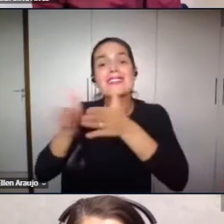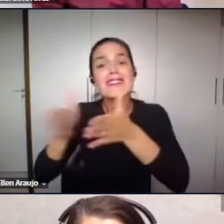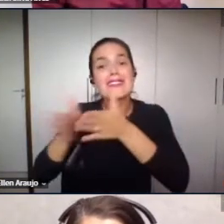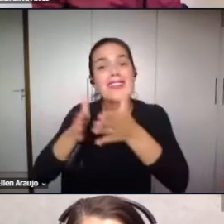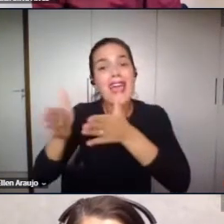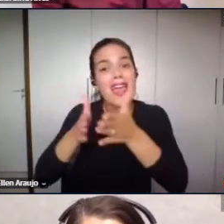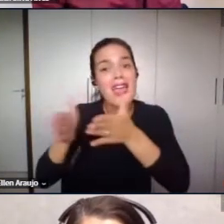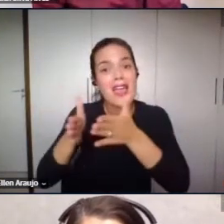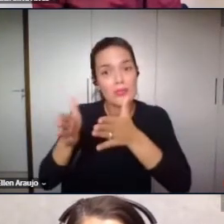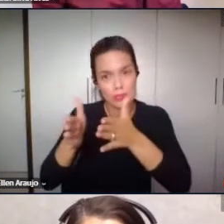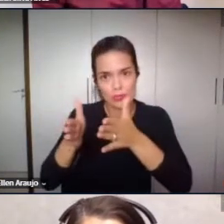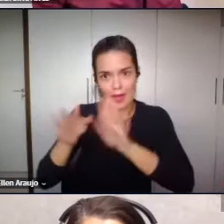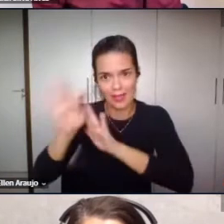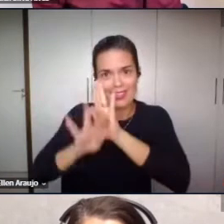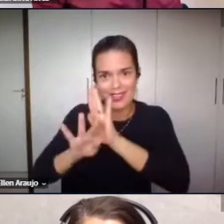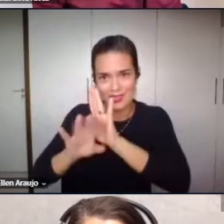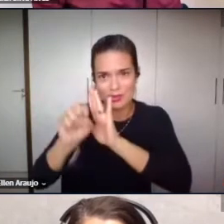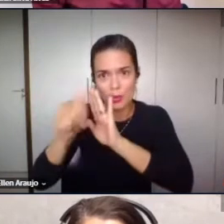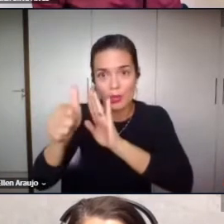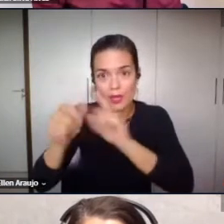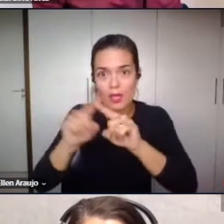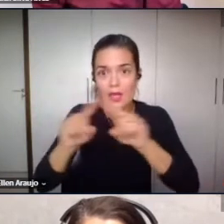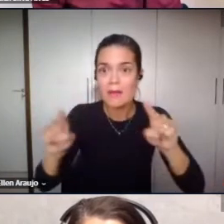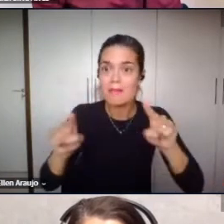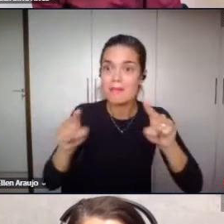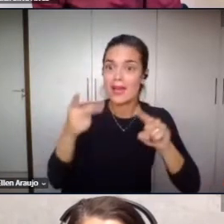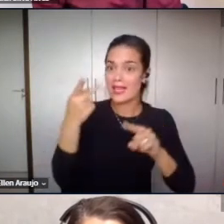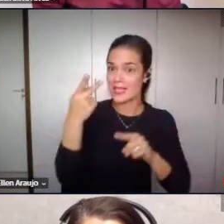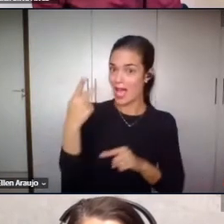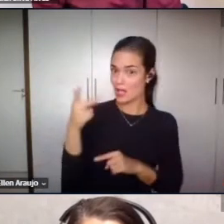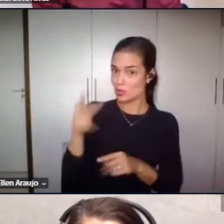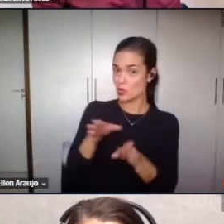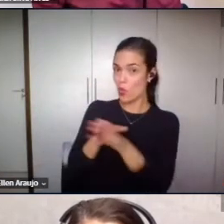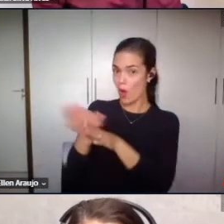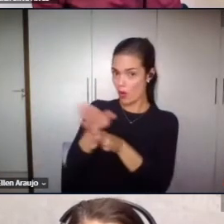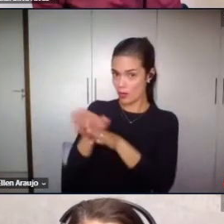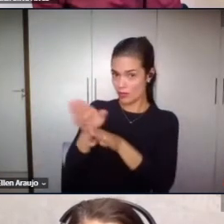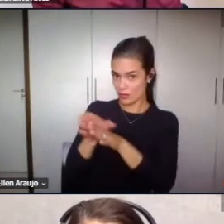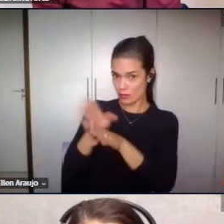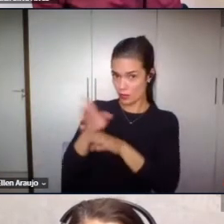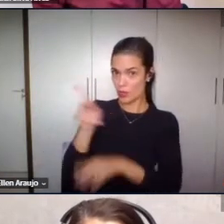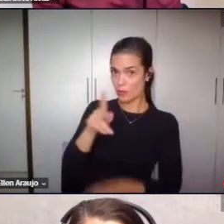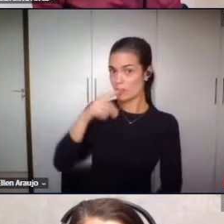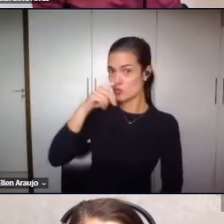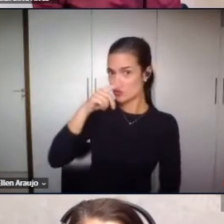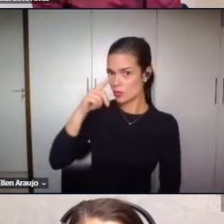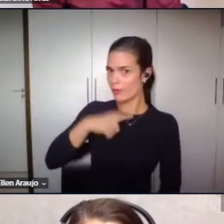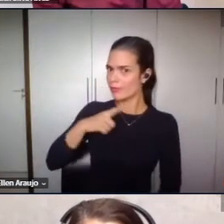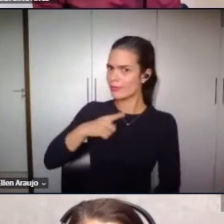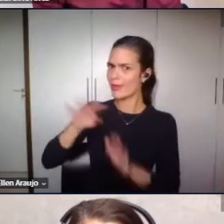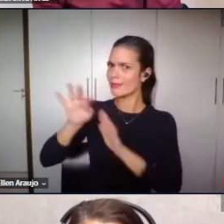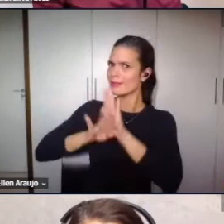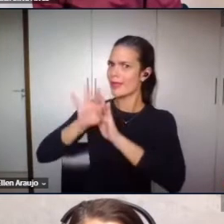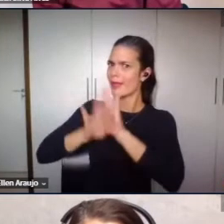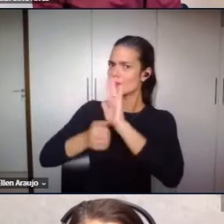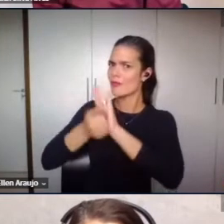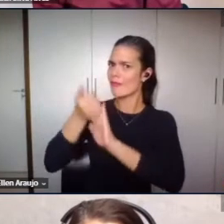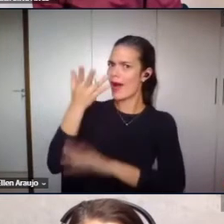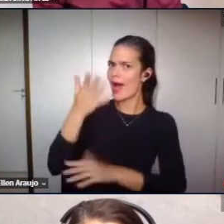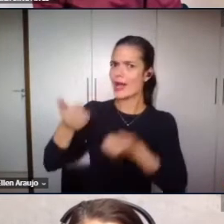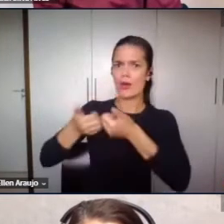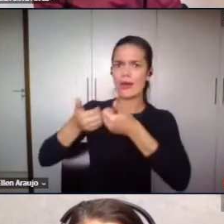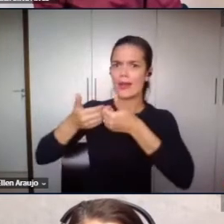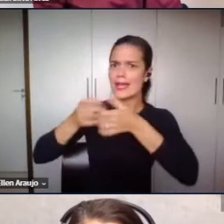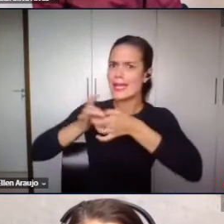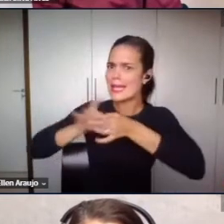da tua orientadora são muito lidos, estão disponíveis, e certamente com ela mesmo, tem na